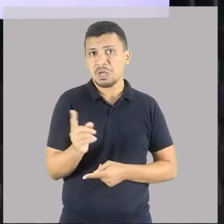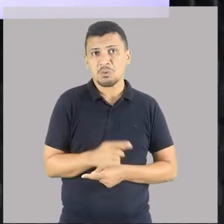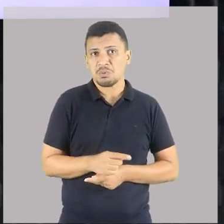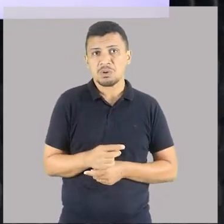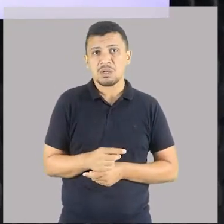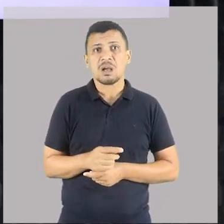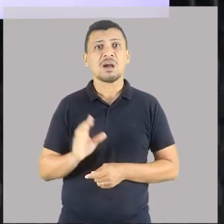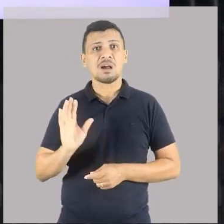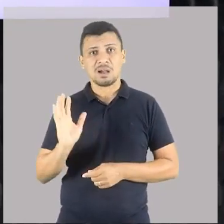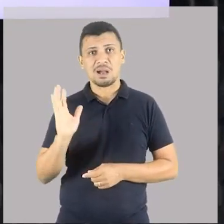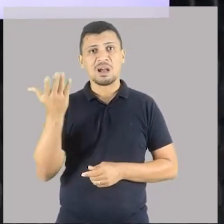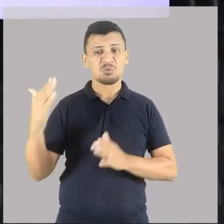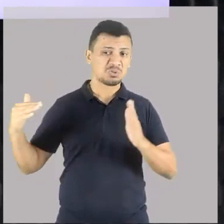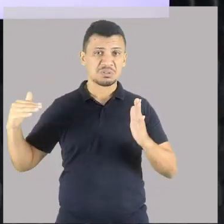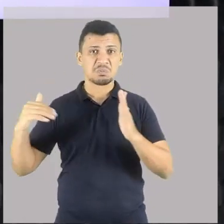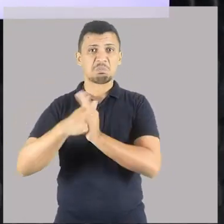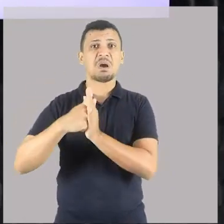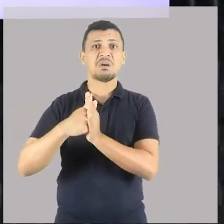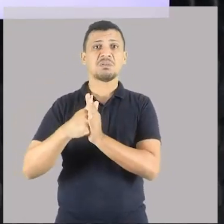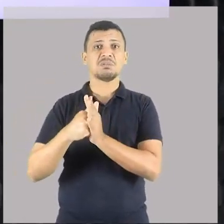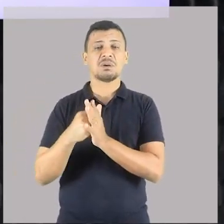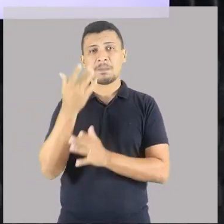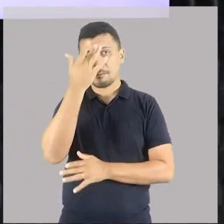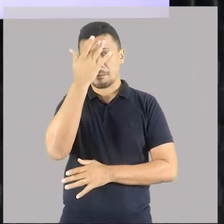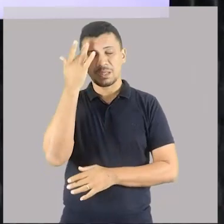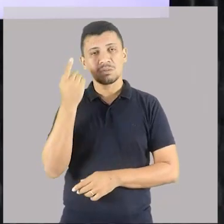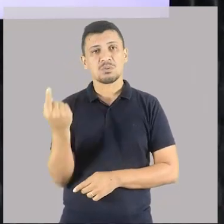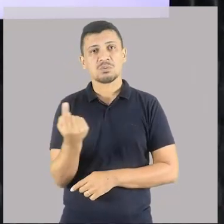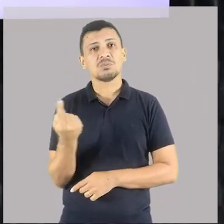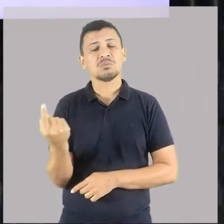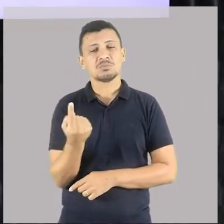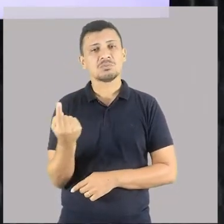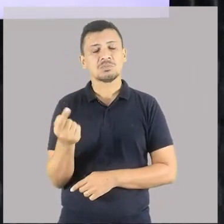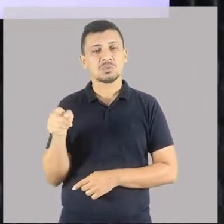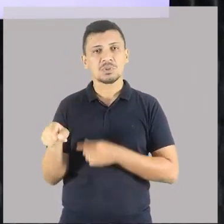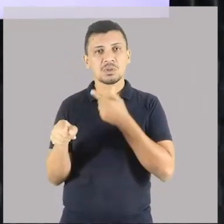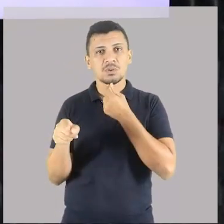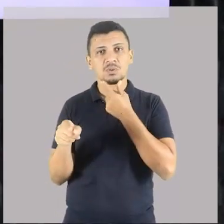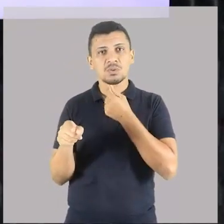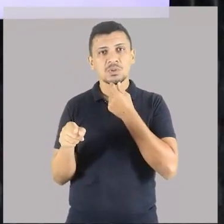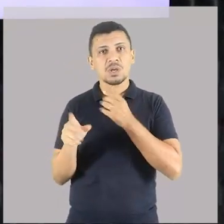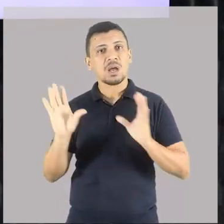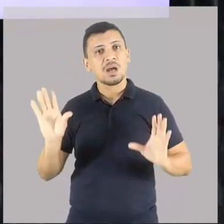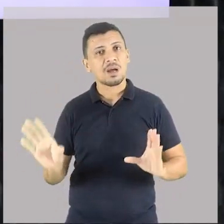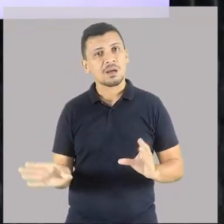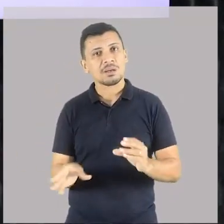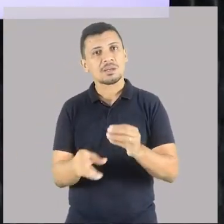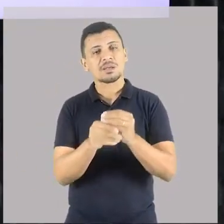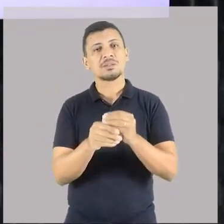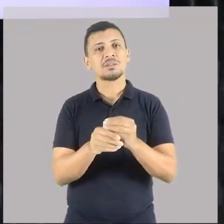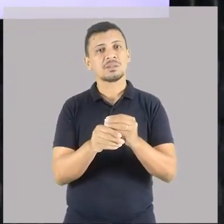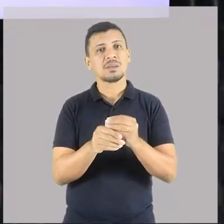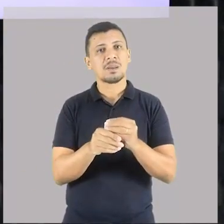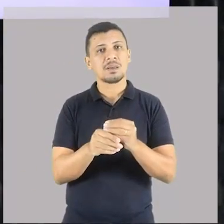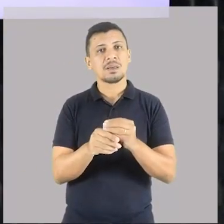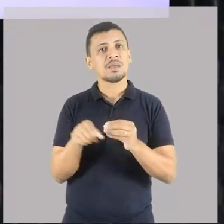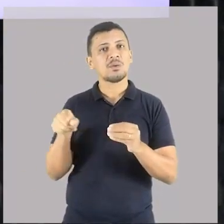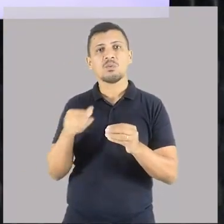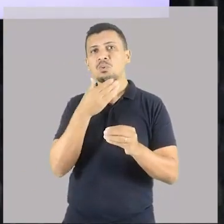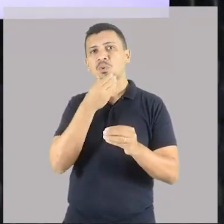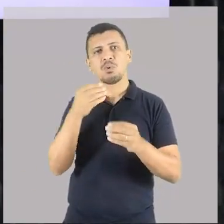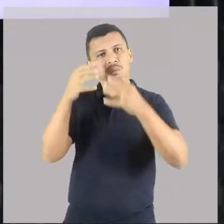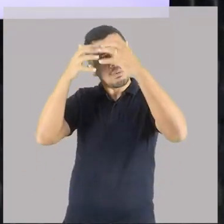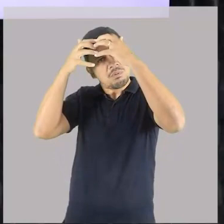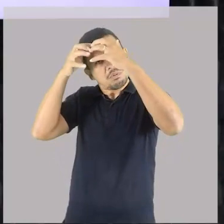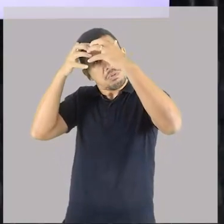aconteceu, certo? Então, ele está falando de apenas uma pessoa, com referência desse homem, e aí ele acrescenta que ele perdeu massa